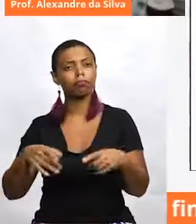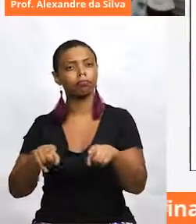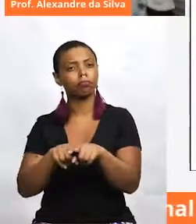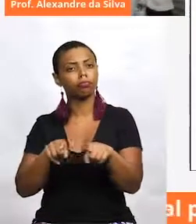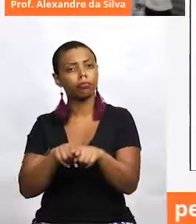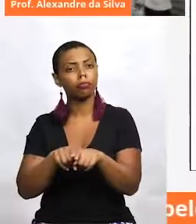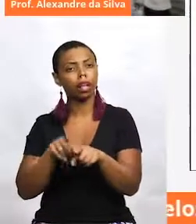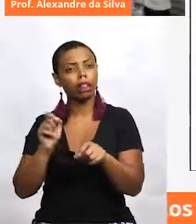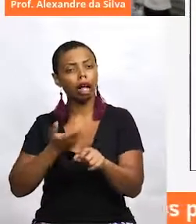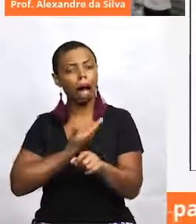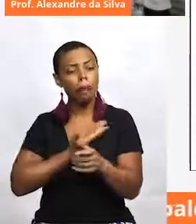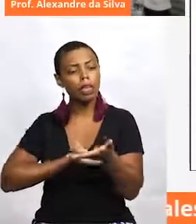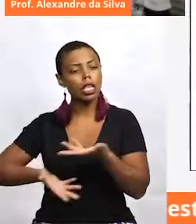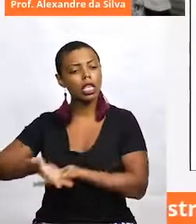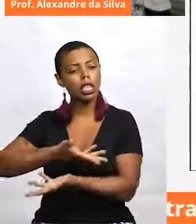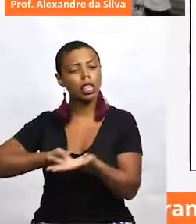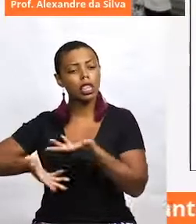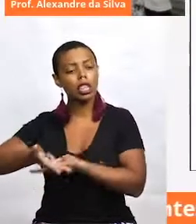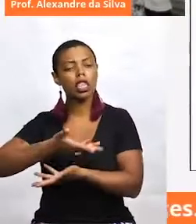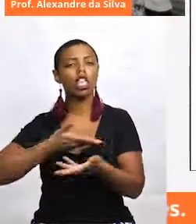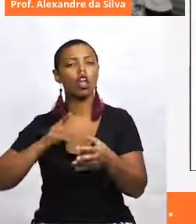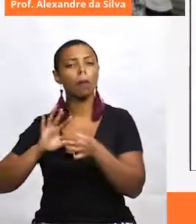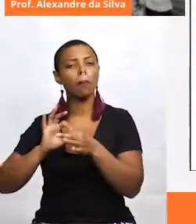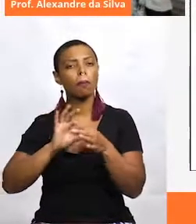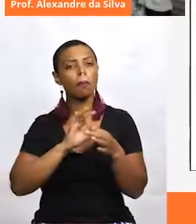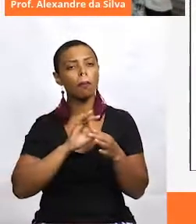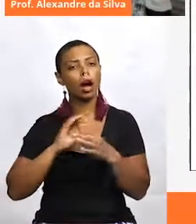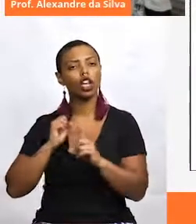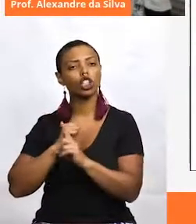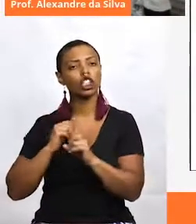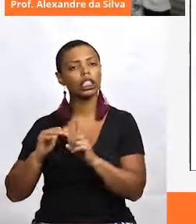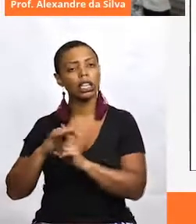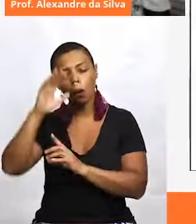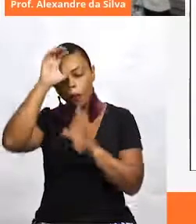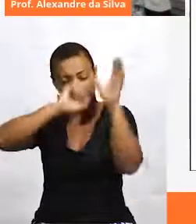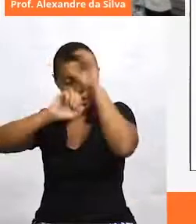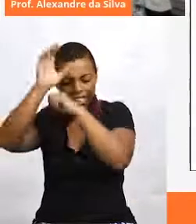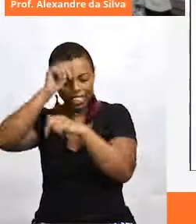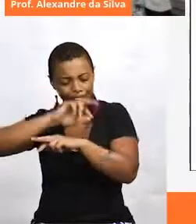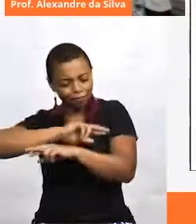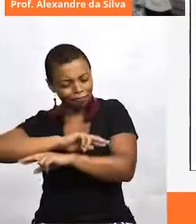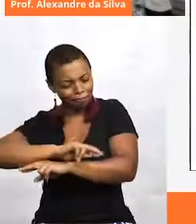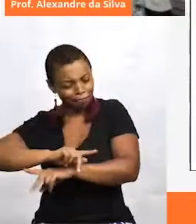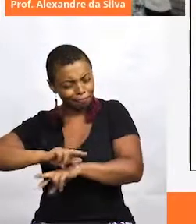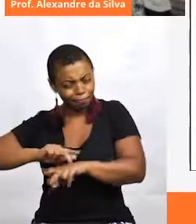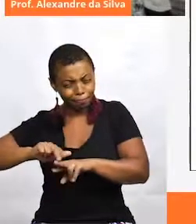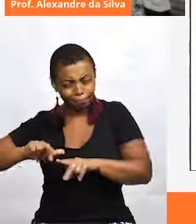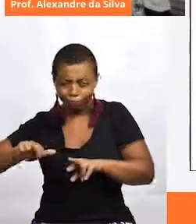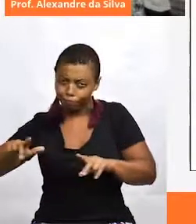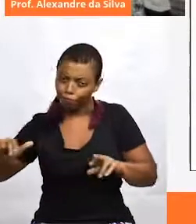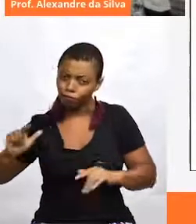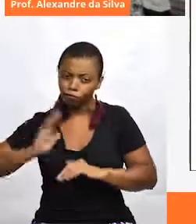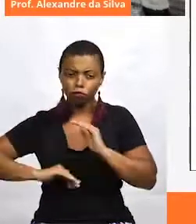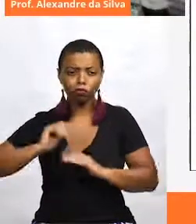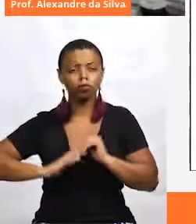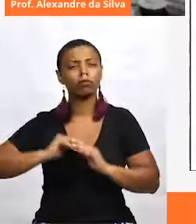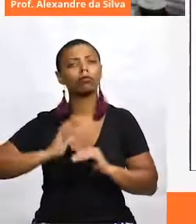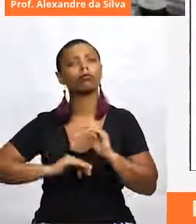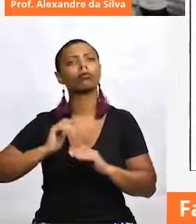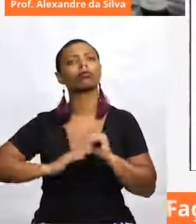de fazer amizades, de vínculos sociais, de aprendizado das mais diversas habilidades,